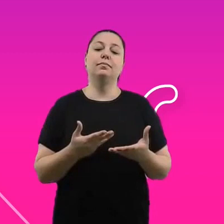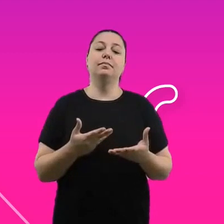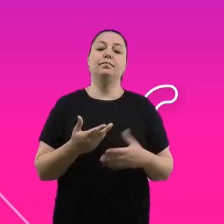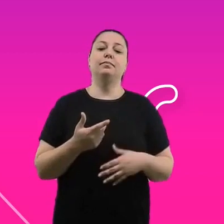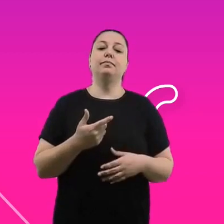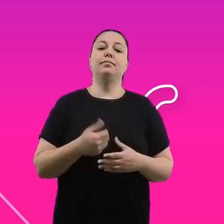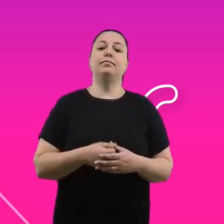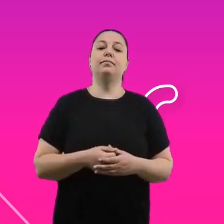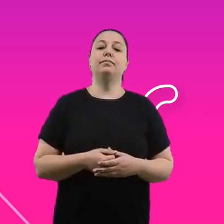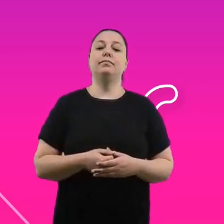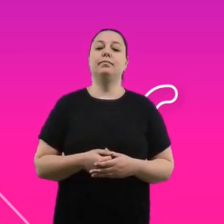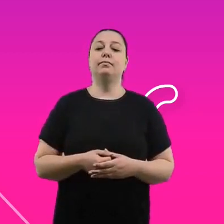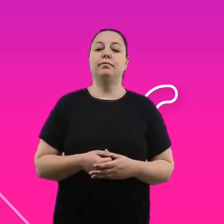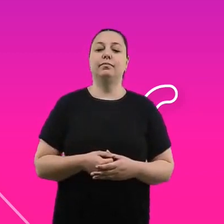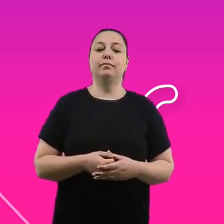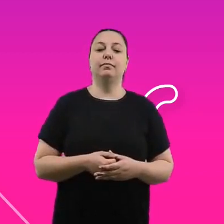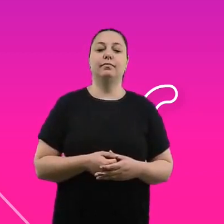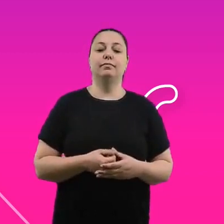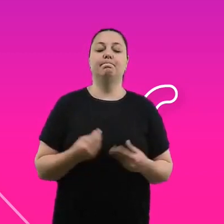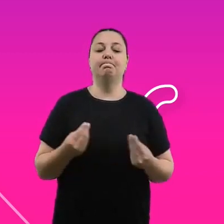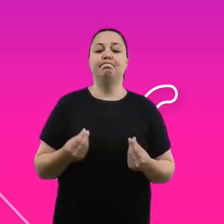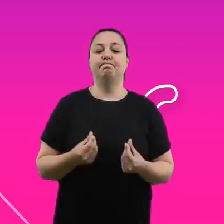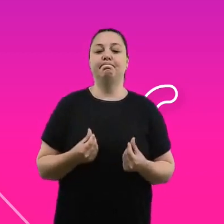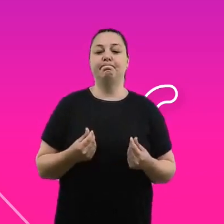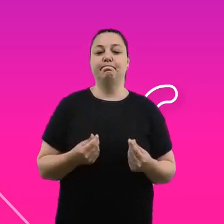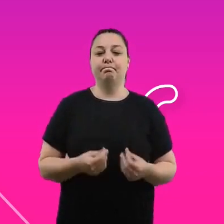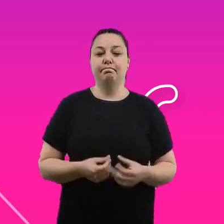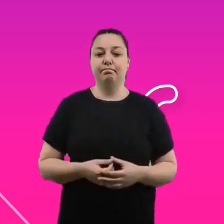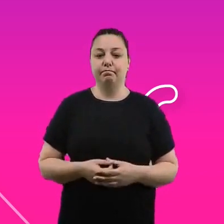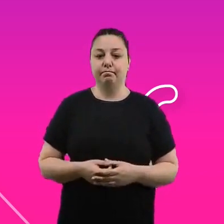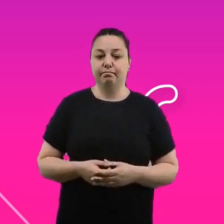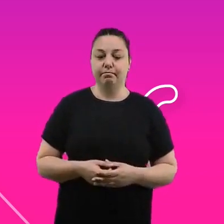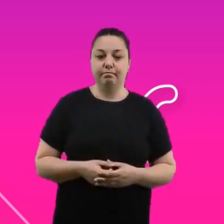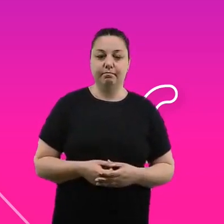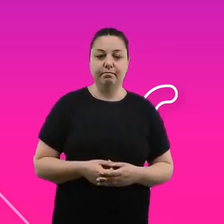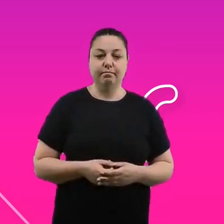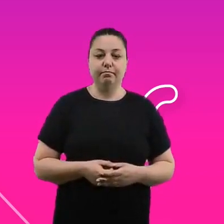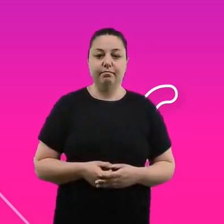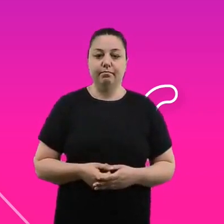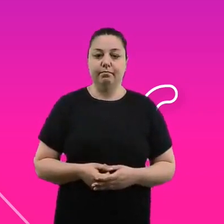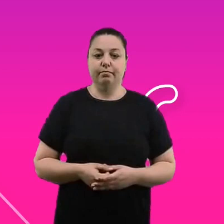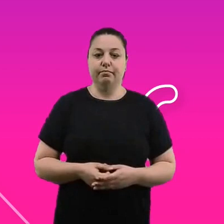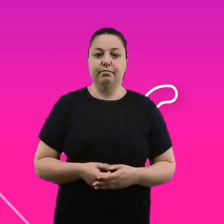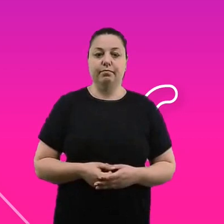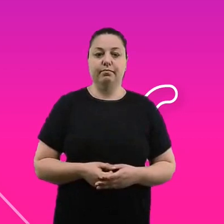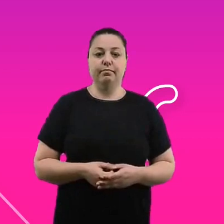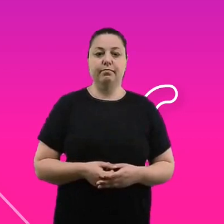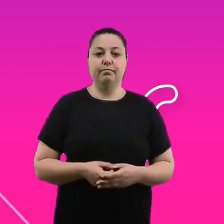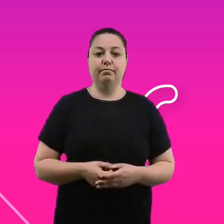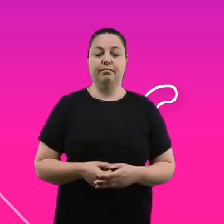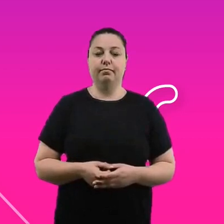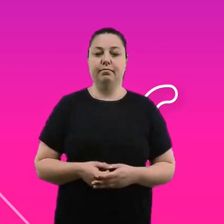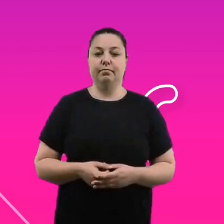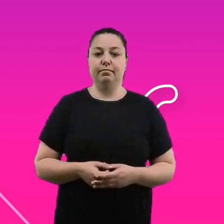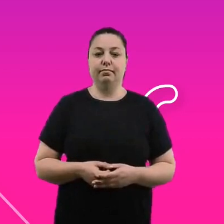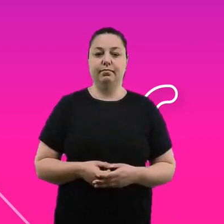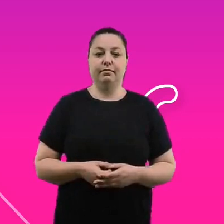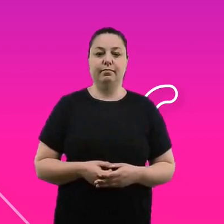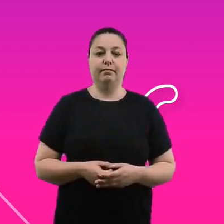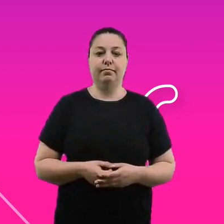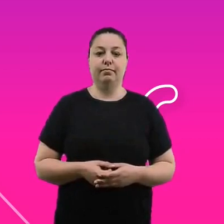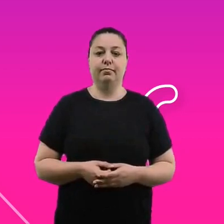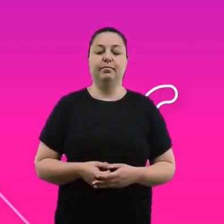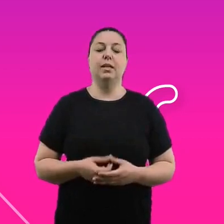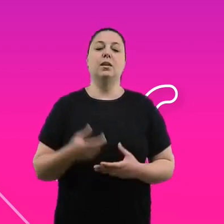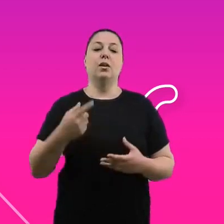que essa digitalização forçada pela qual a gente passou